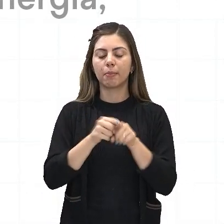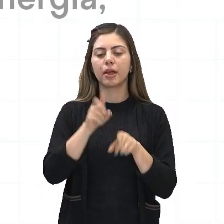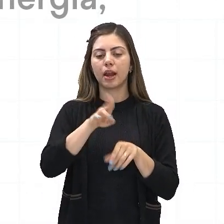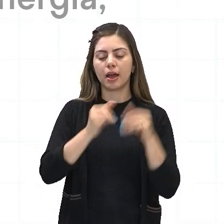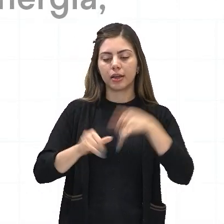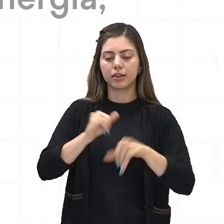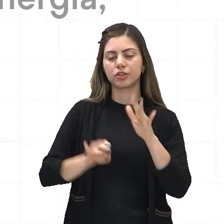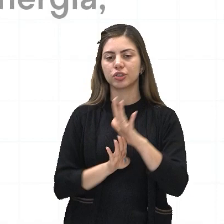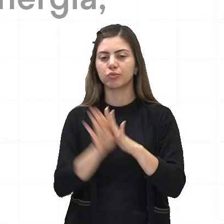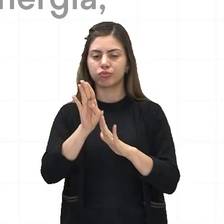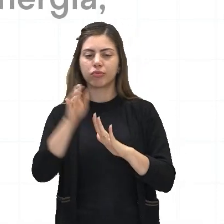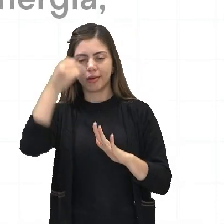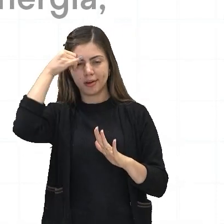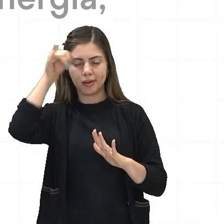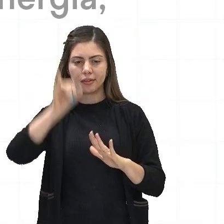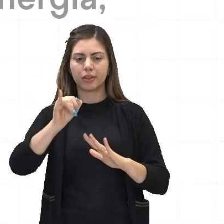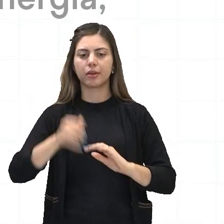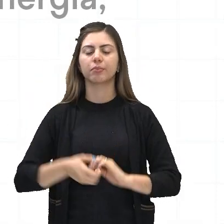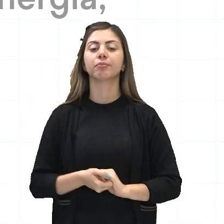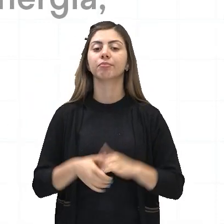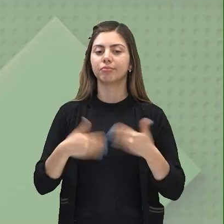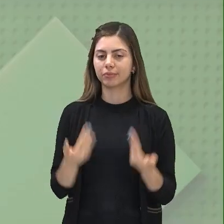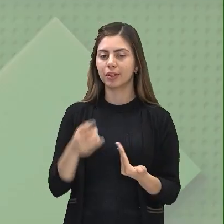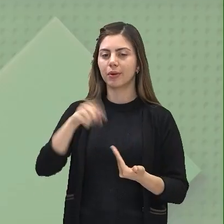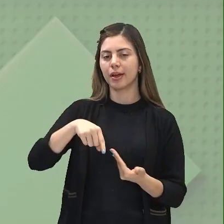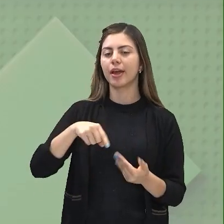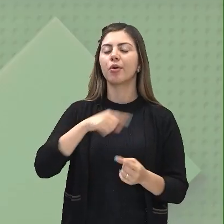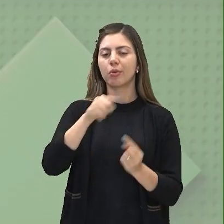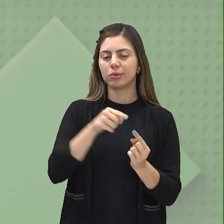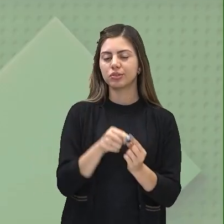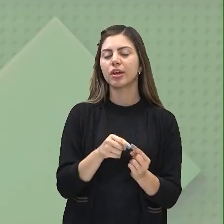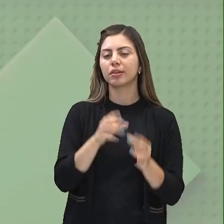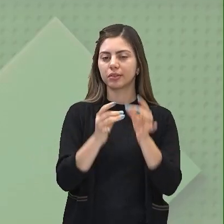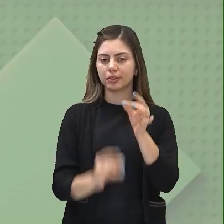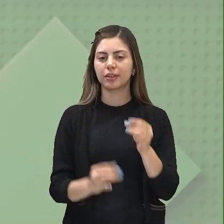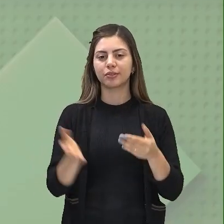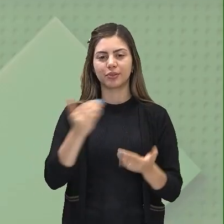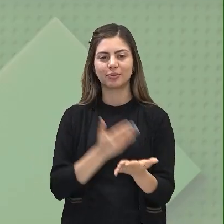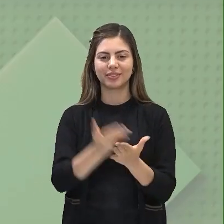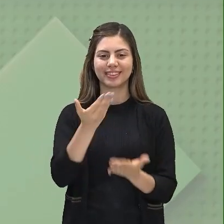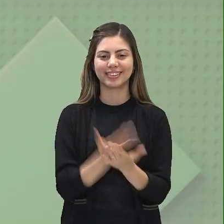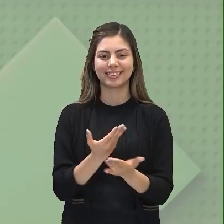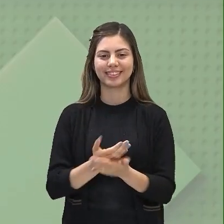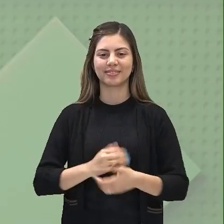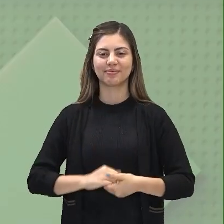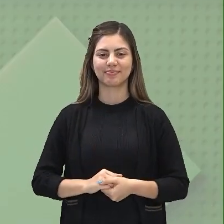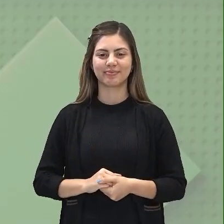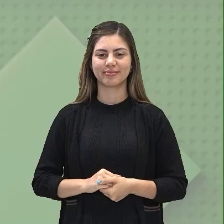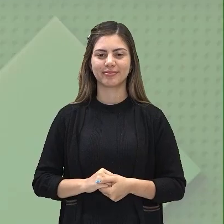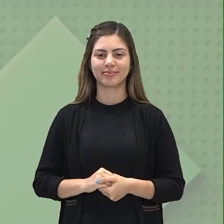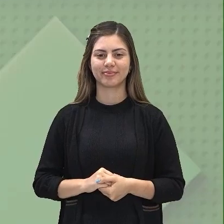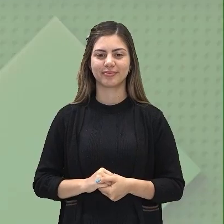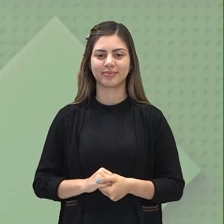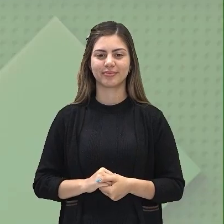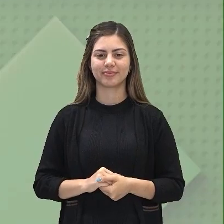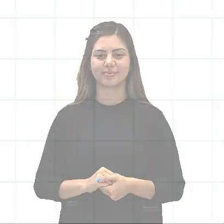consumo excessivo de energia. Então esses aí são o objeto e o detalhamento da nossa aula. Fiquem ligados, a nossa aula começa